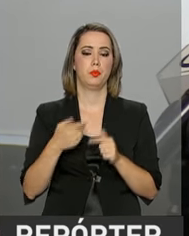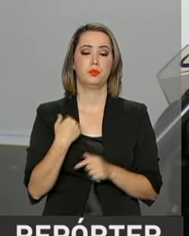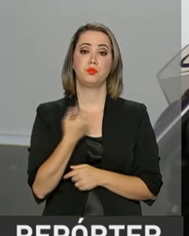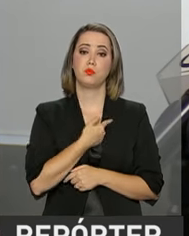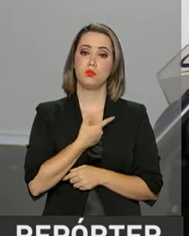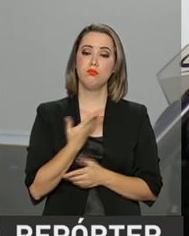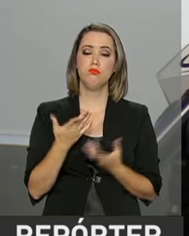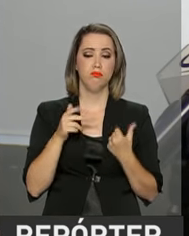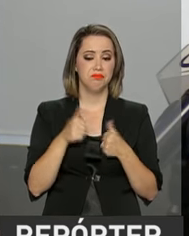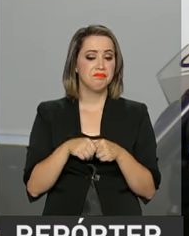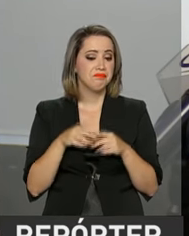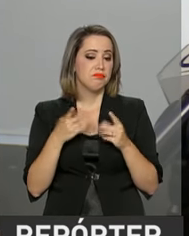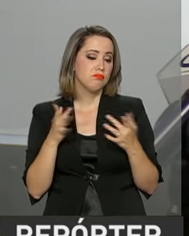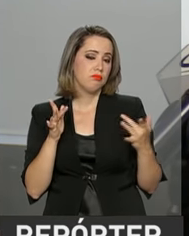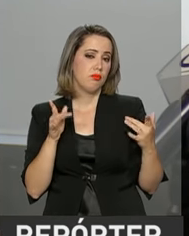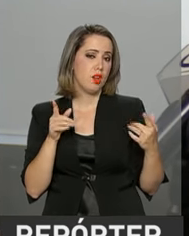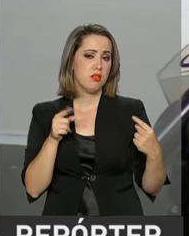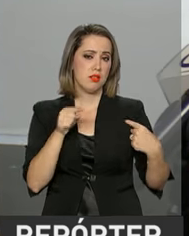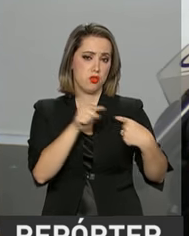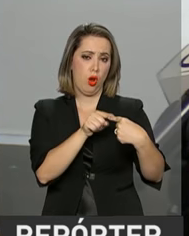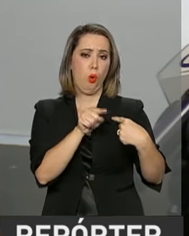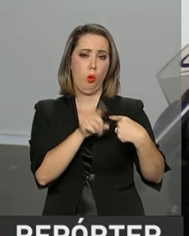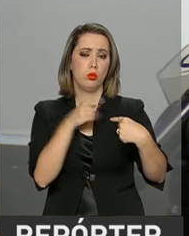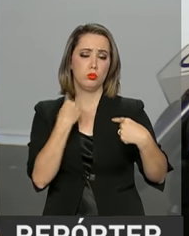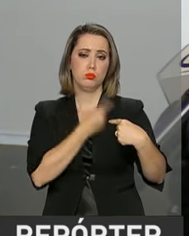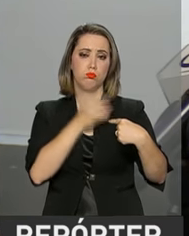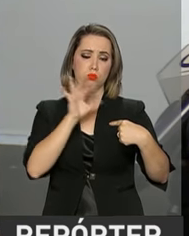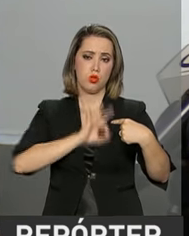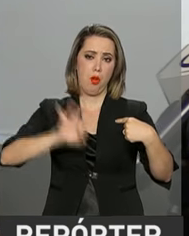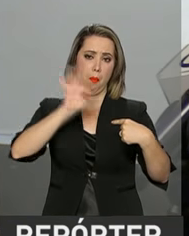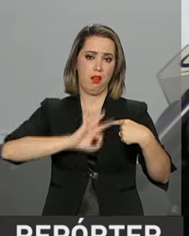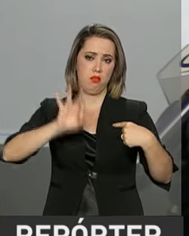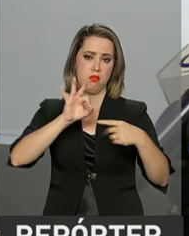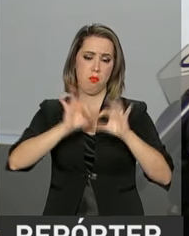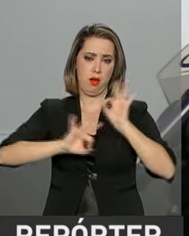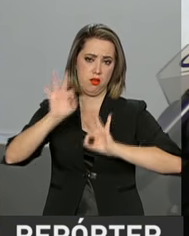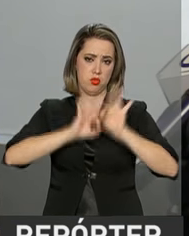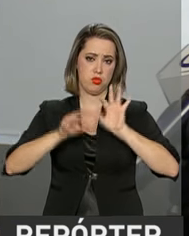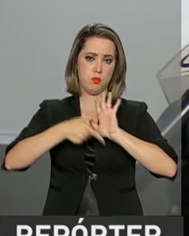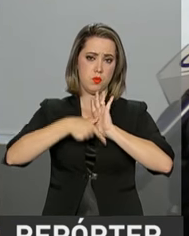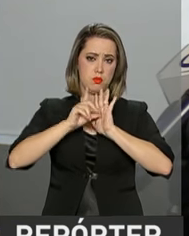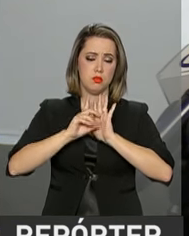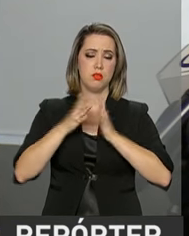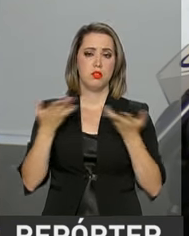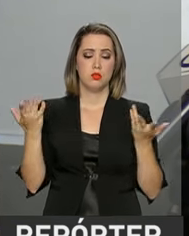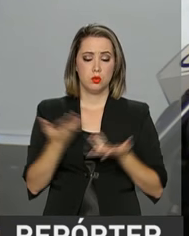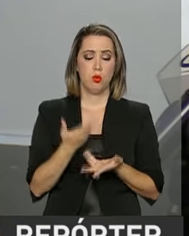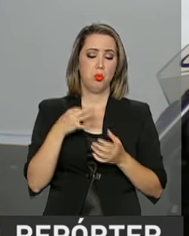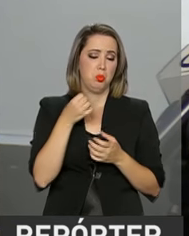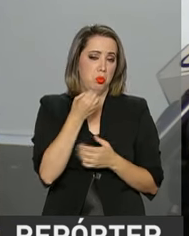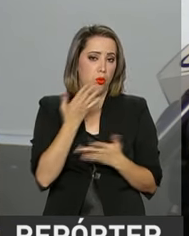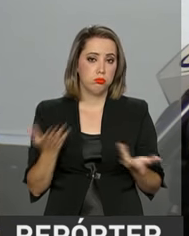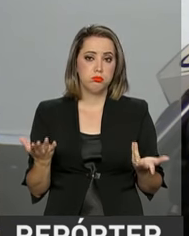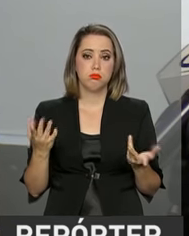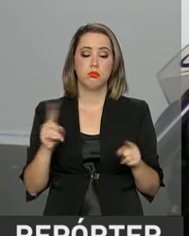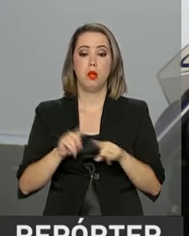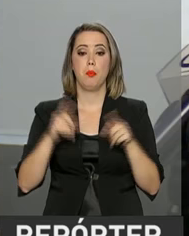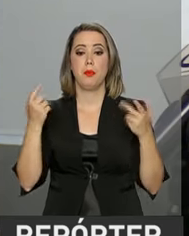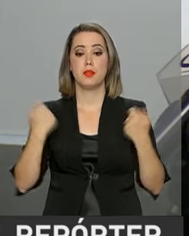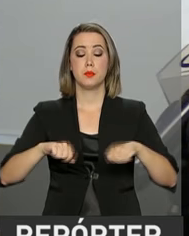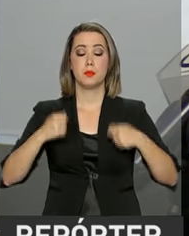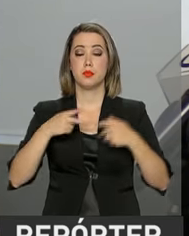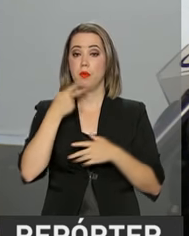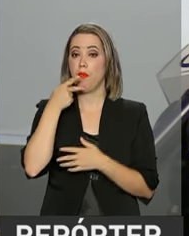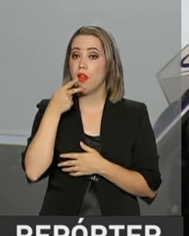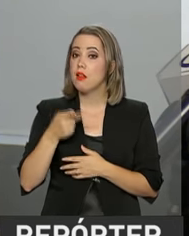e que trabalham no momento está bem agora o que nós temos dito